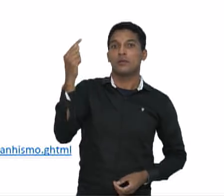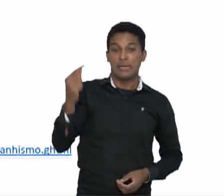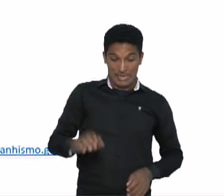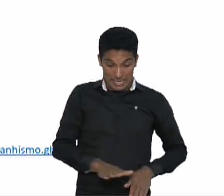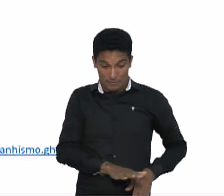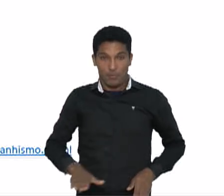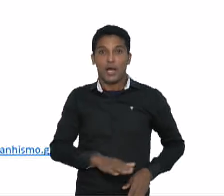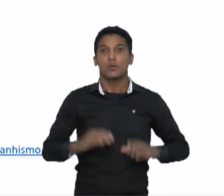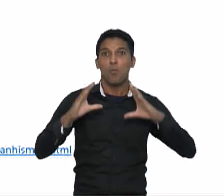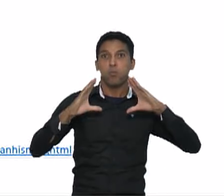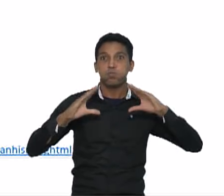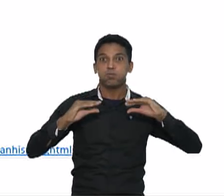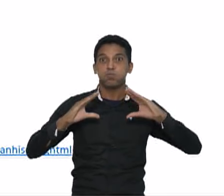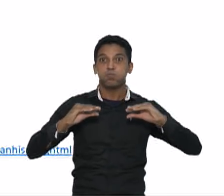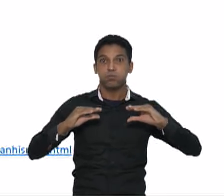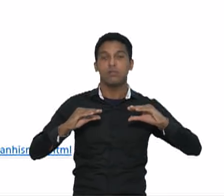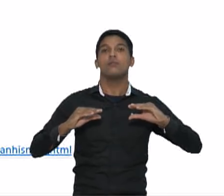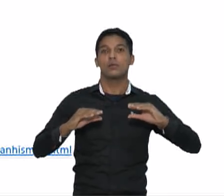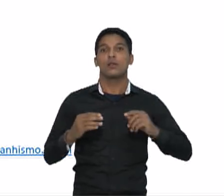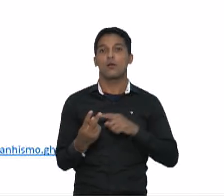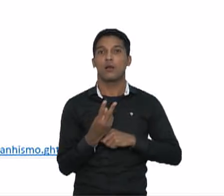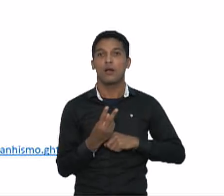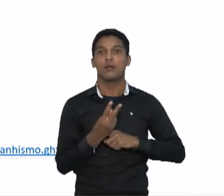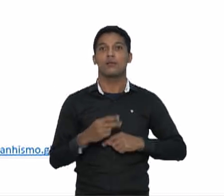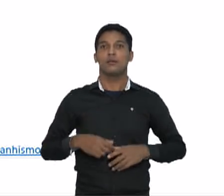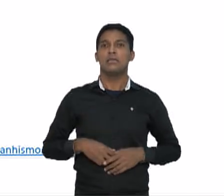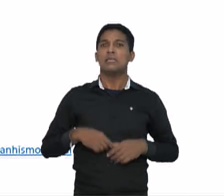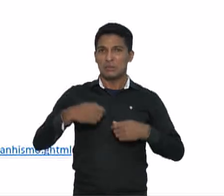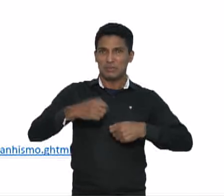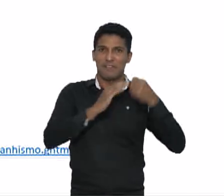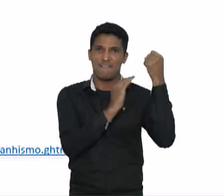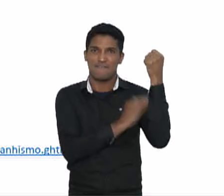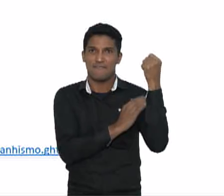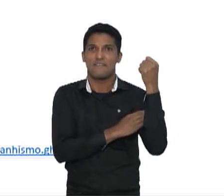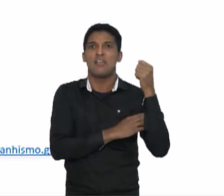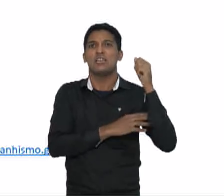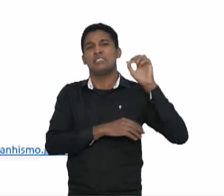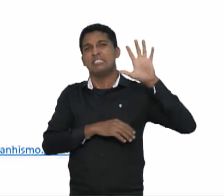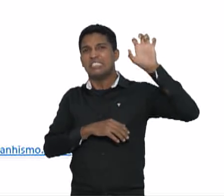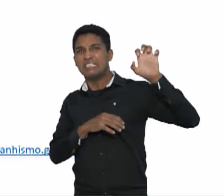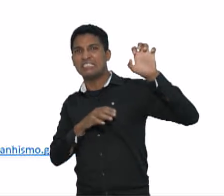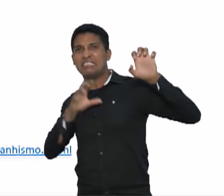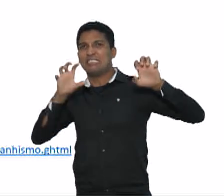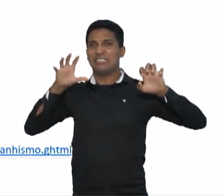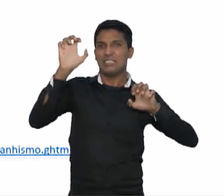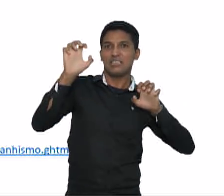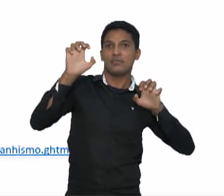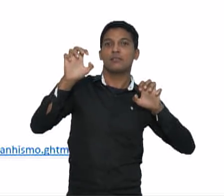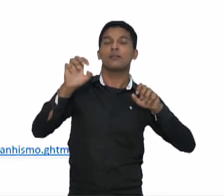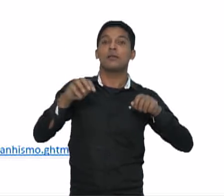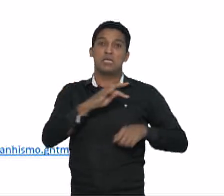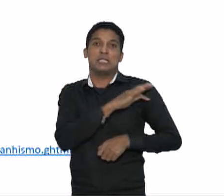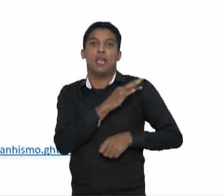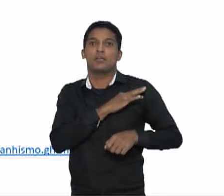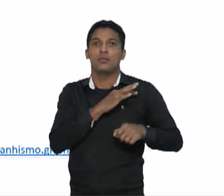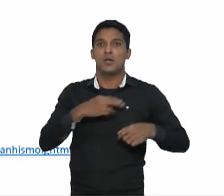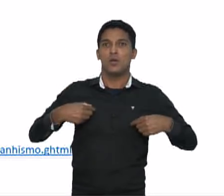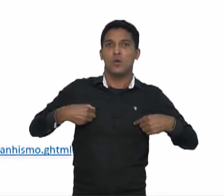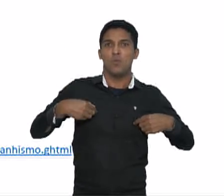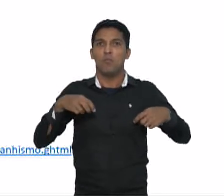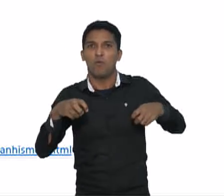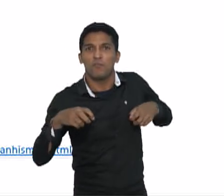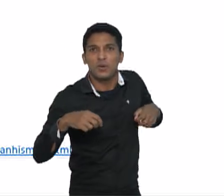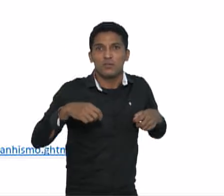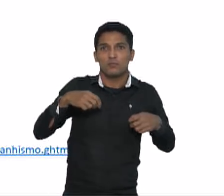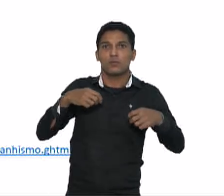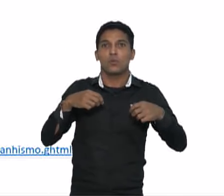base. É uma modalidade que exige força, técnica e uma variação de movimentos